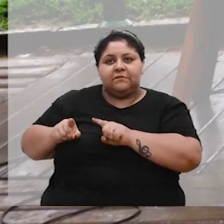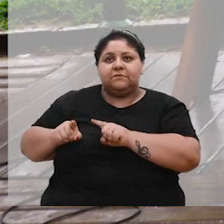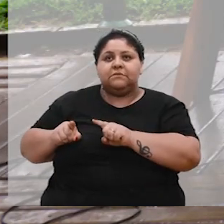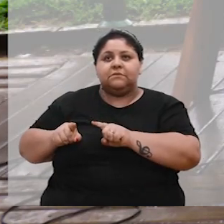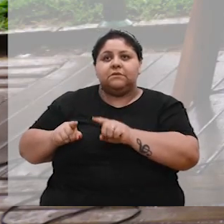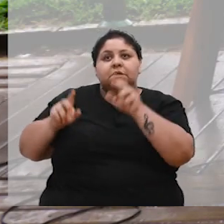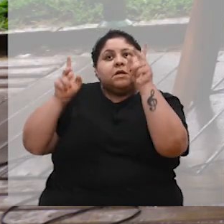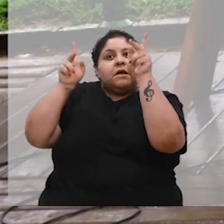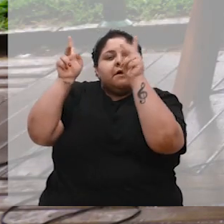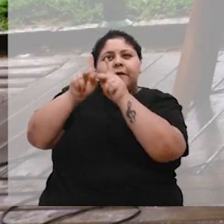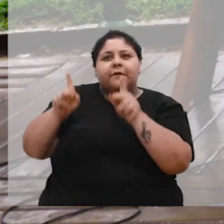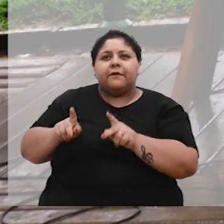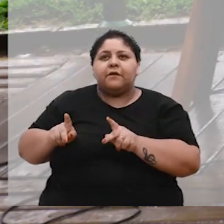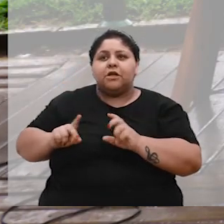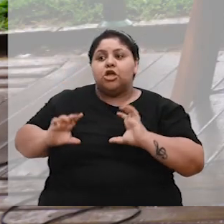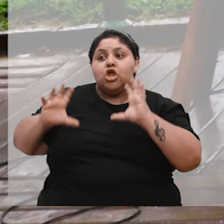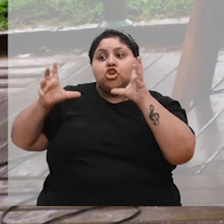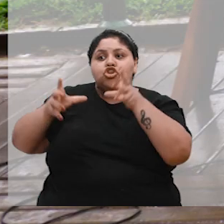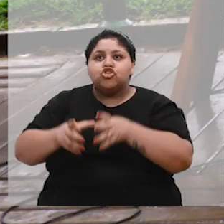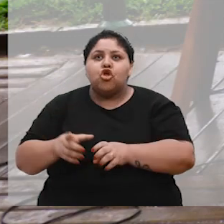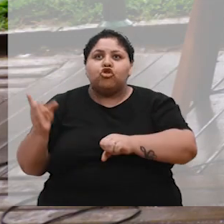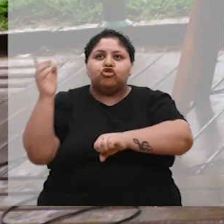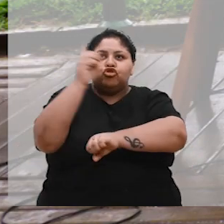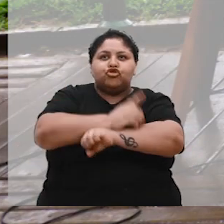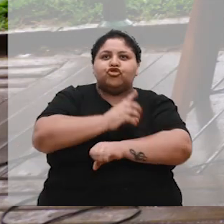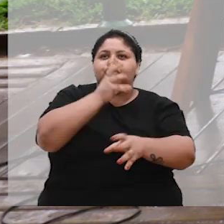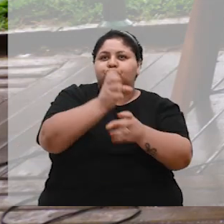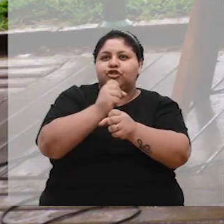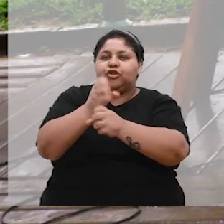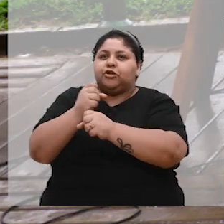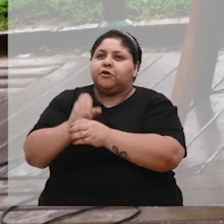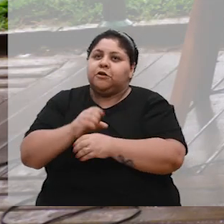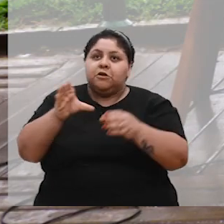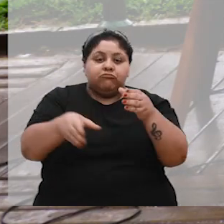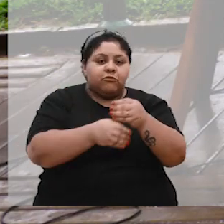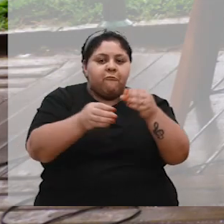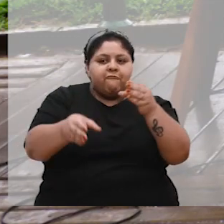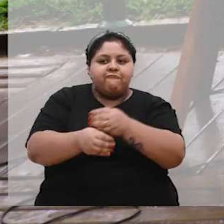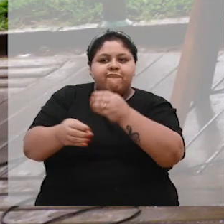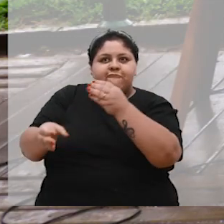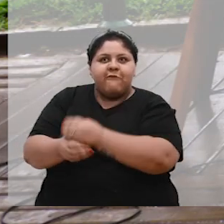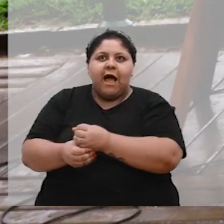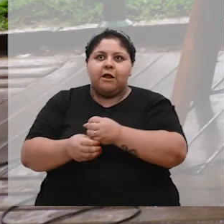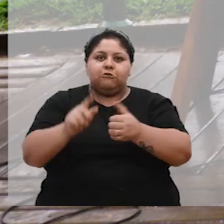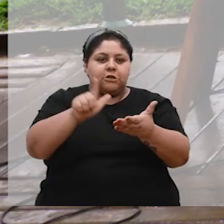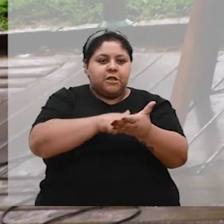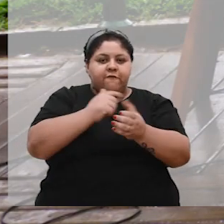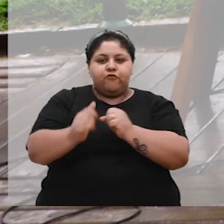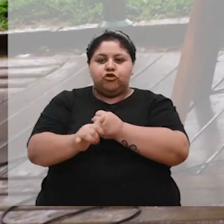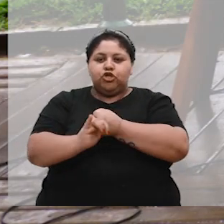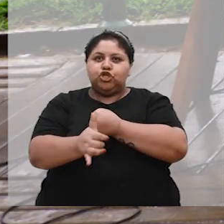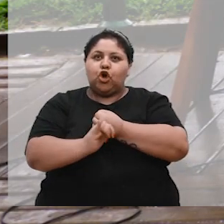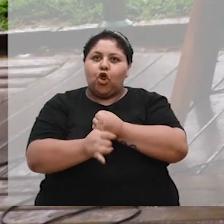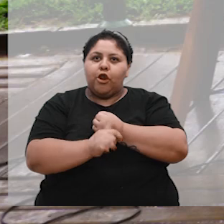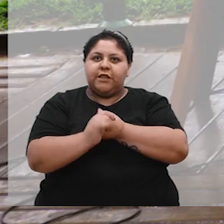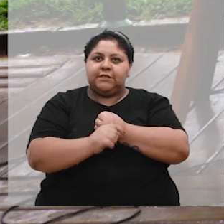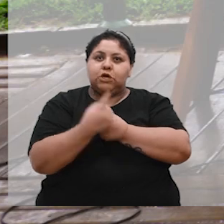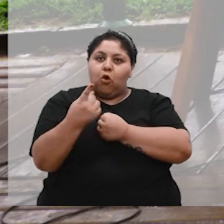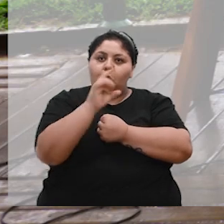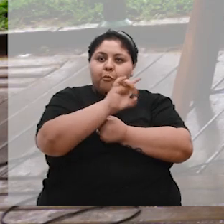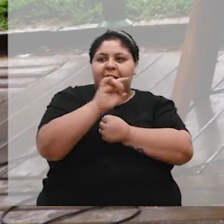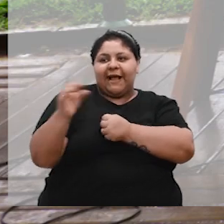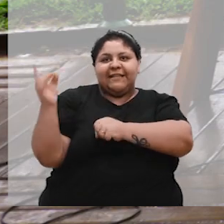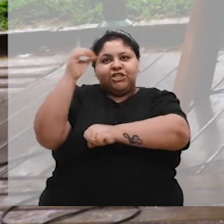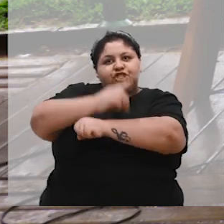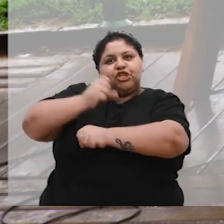Paz em Todos os Dias do Ano. É uma coletânea das crônicas, uma para cada dia, durante todo o ano.